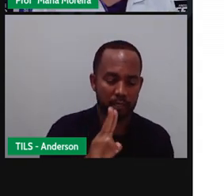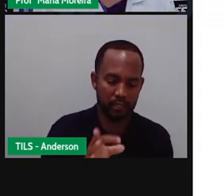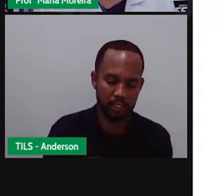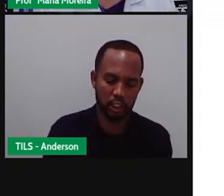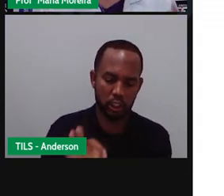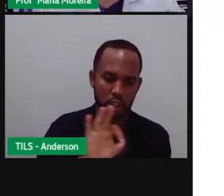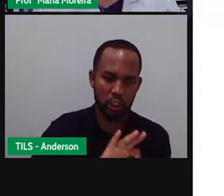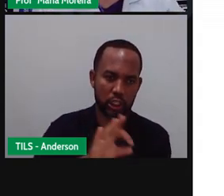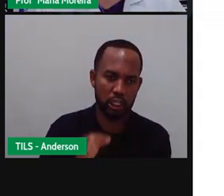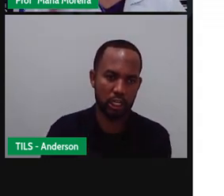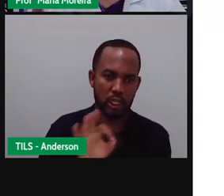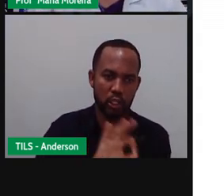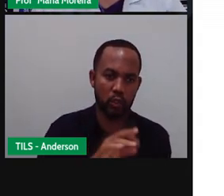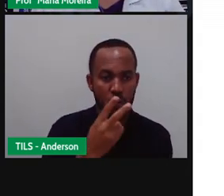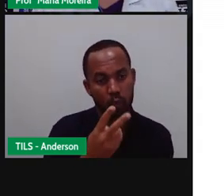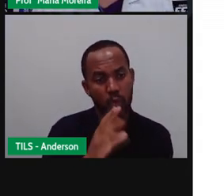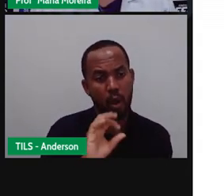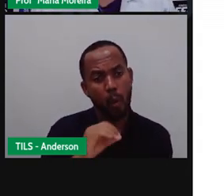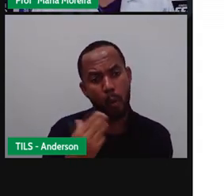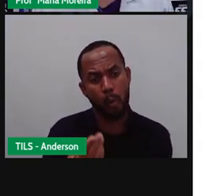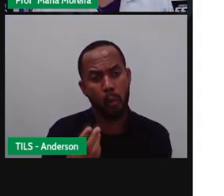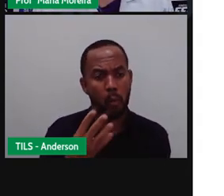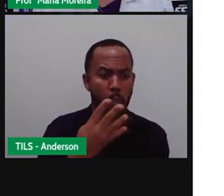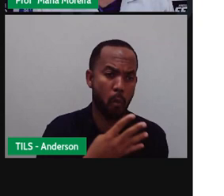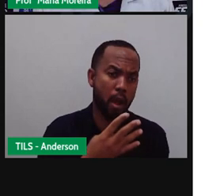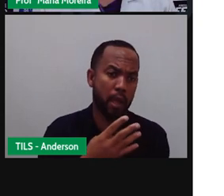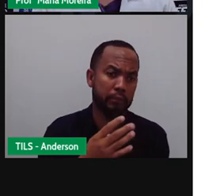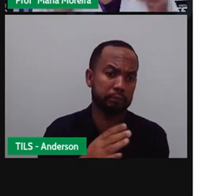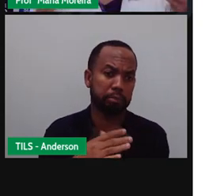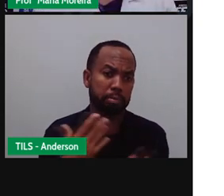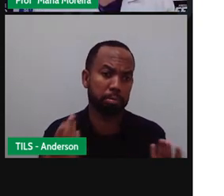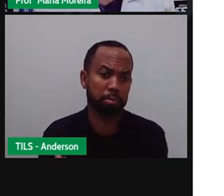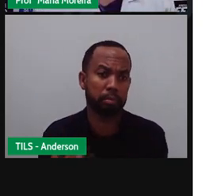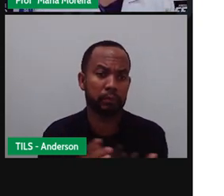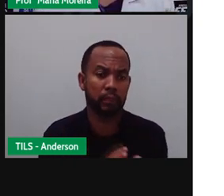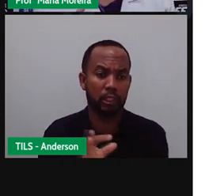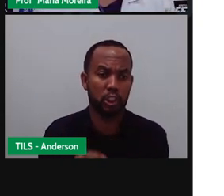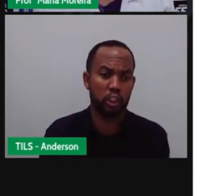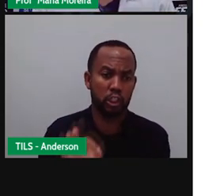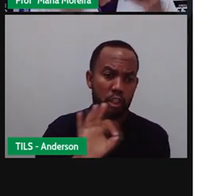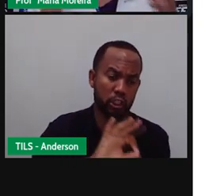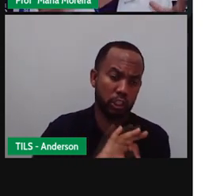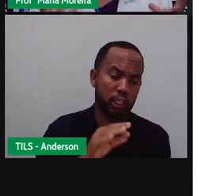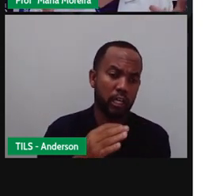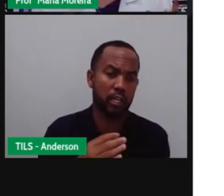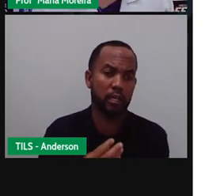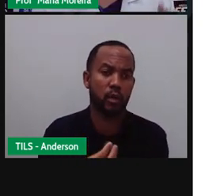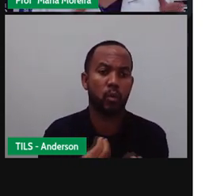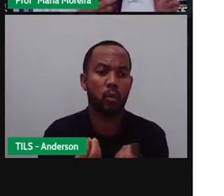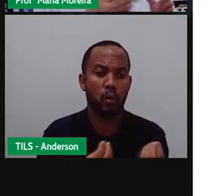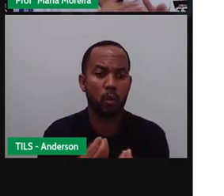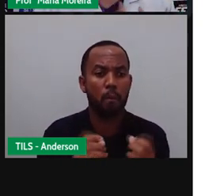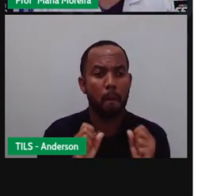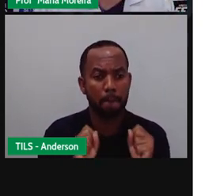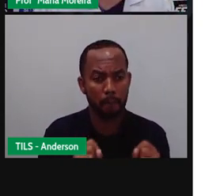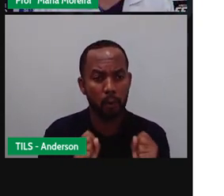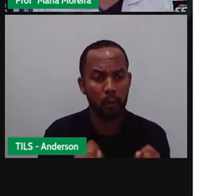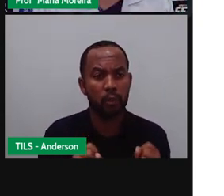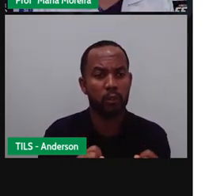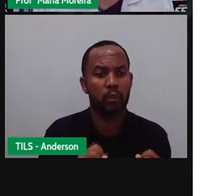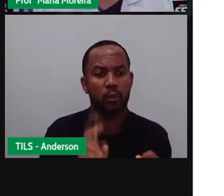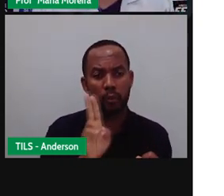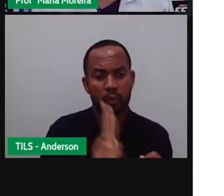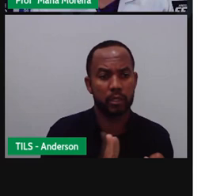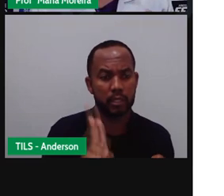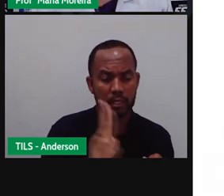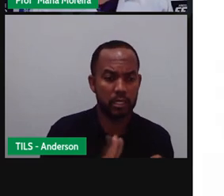são 2 xícaras, 3, 4. Com a unidade, ó, xícara, com essa unidade xícara, a gente pode utilizar tanto para